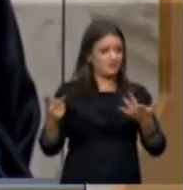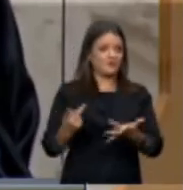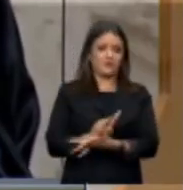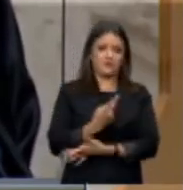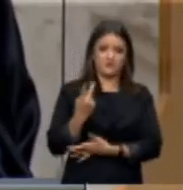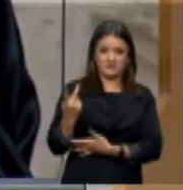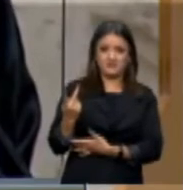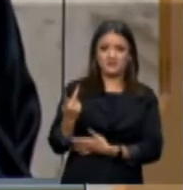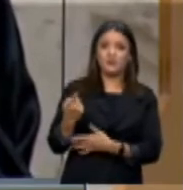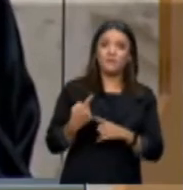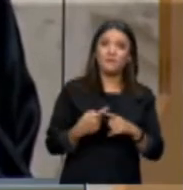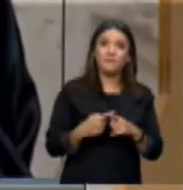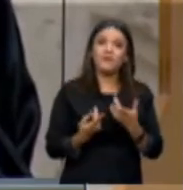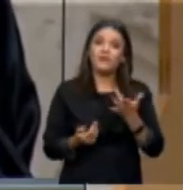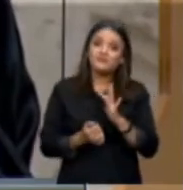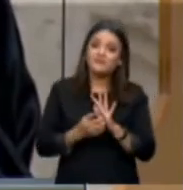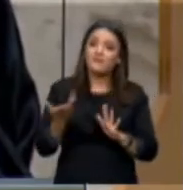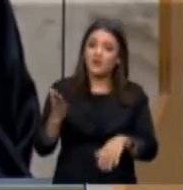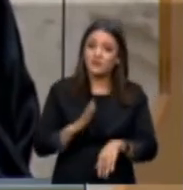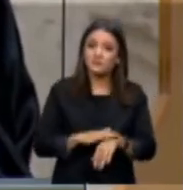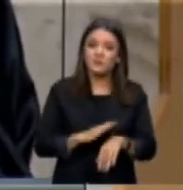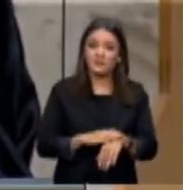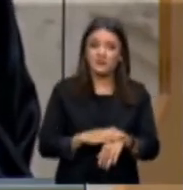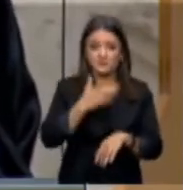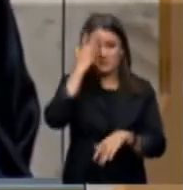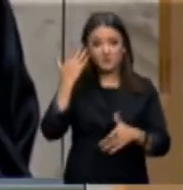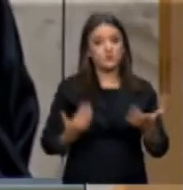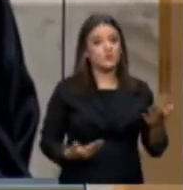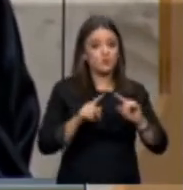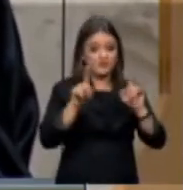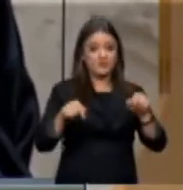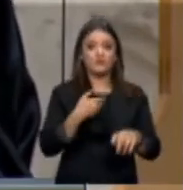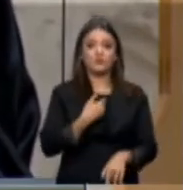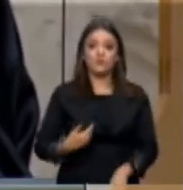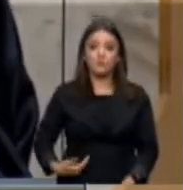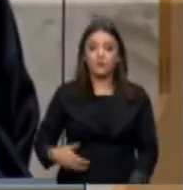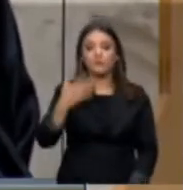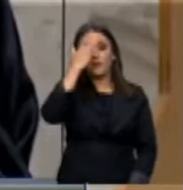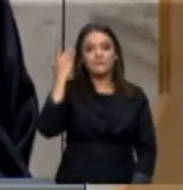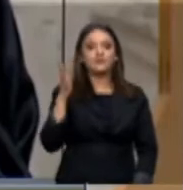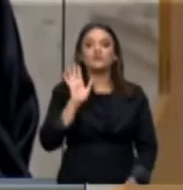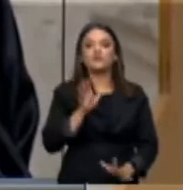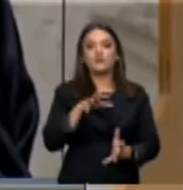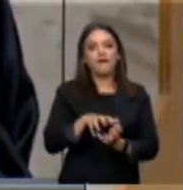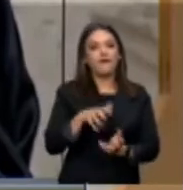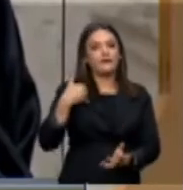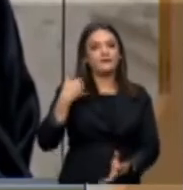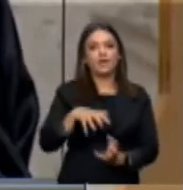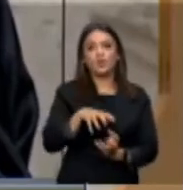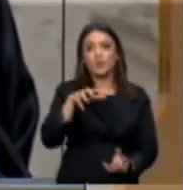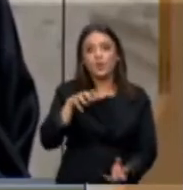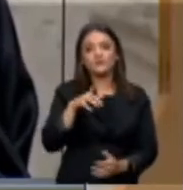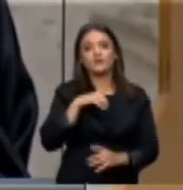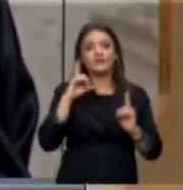em vista que, muitas vezes, o servidor público é alguém já idoso, com